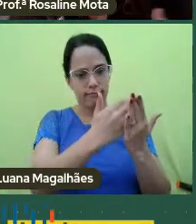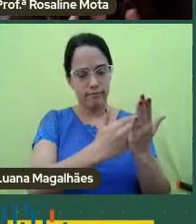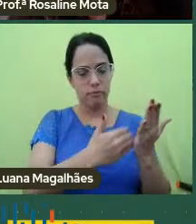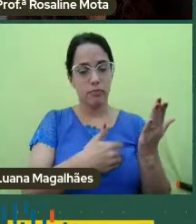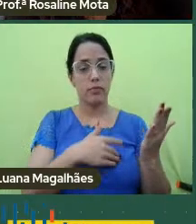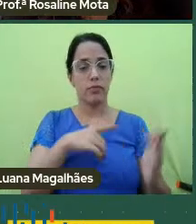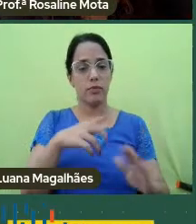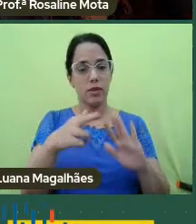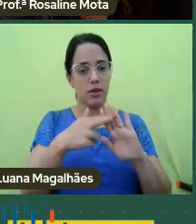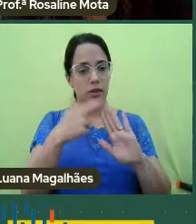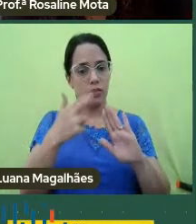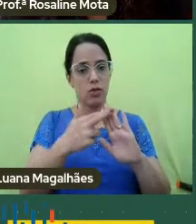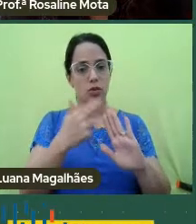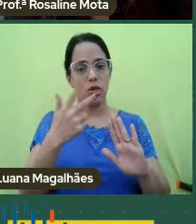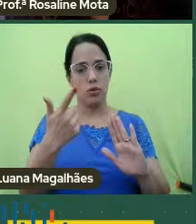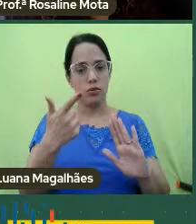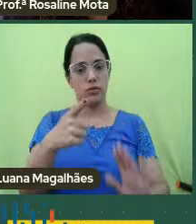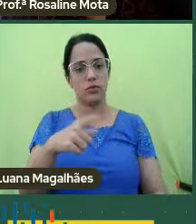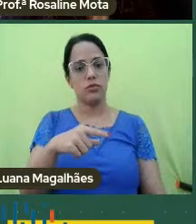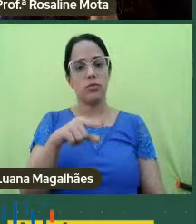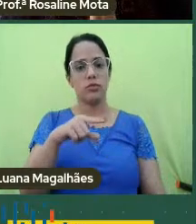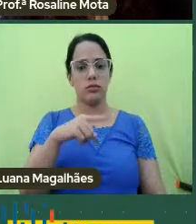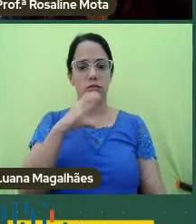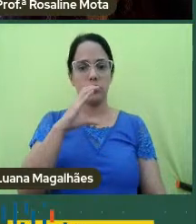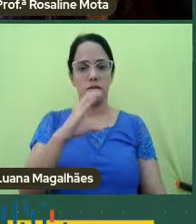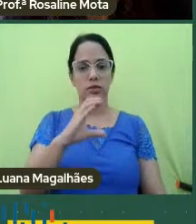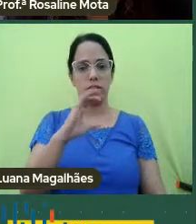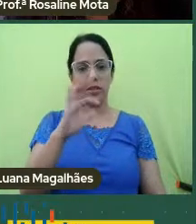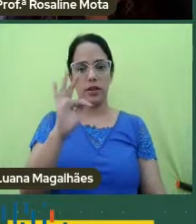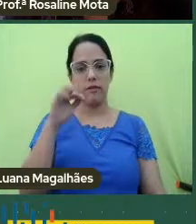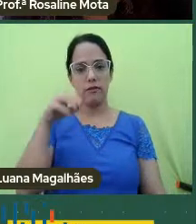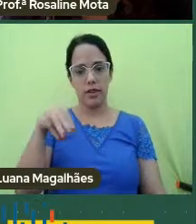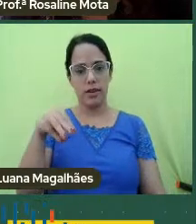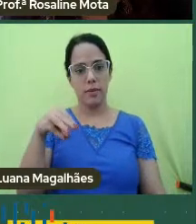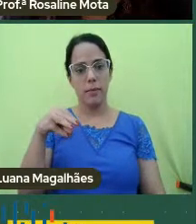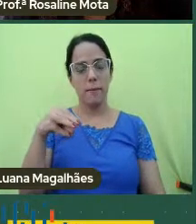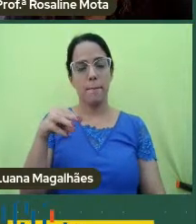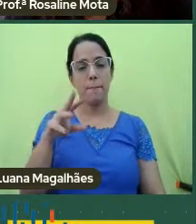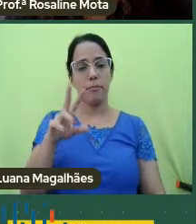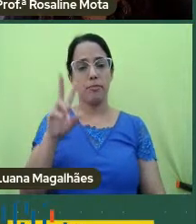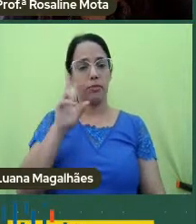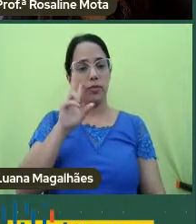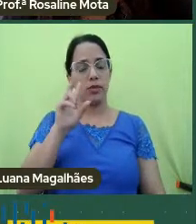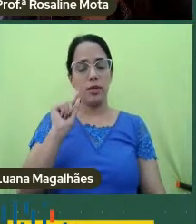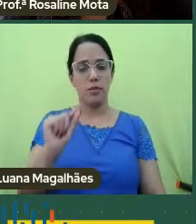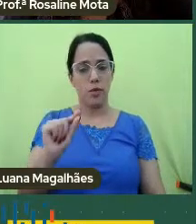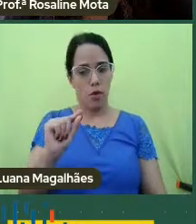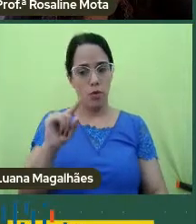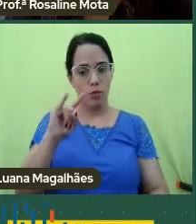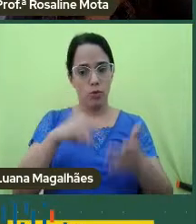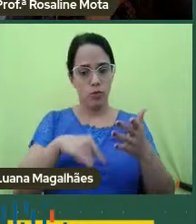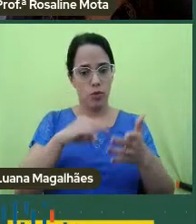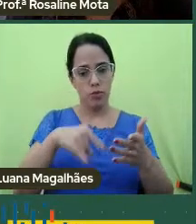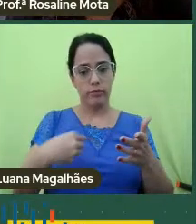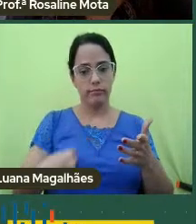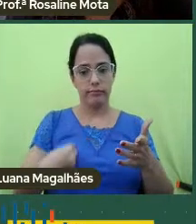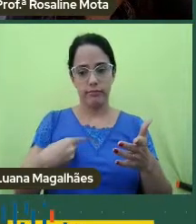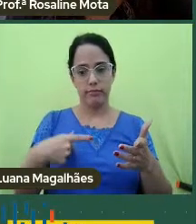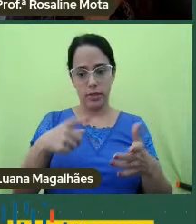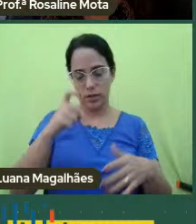CFM, a gente está trabalhando. Tem que lembrar, os documentos existentes no hospital, eles